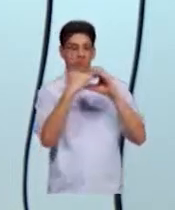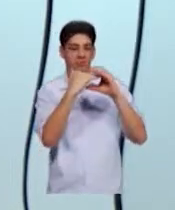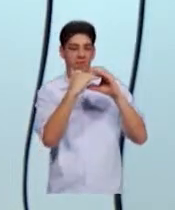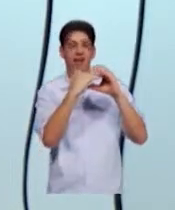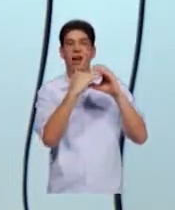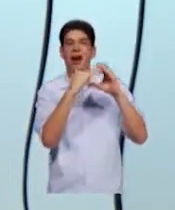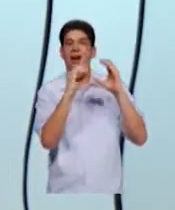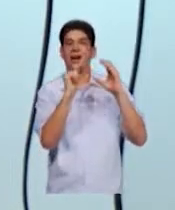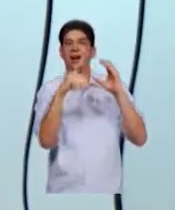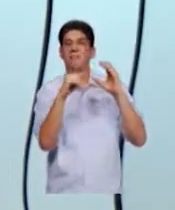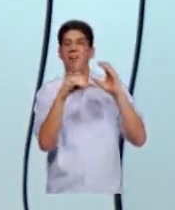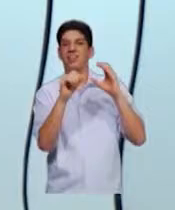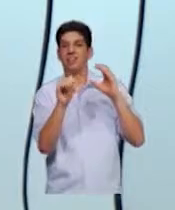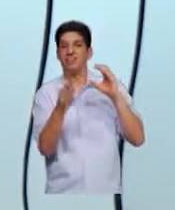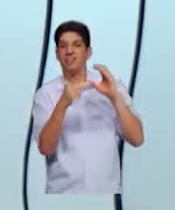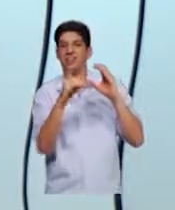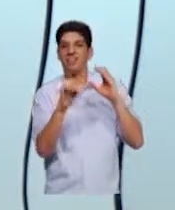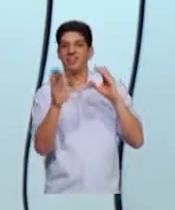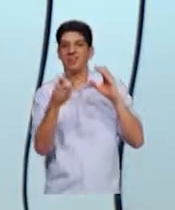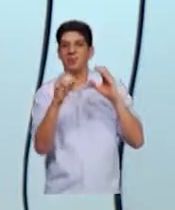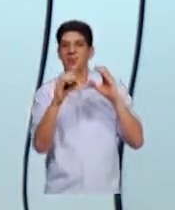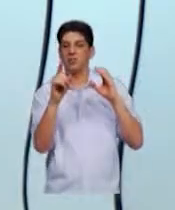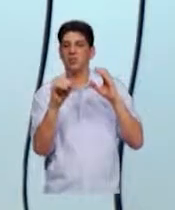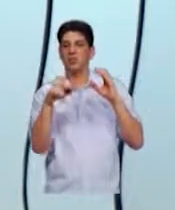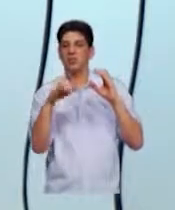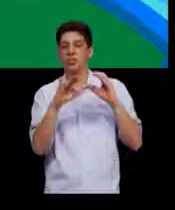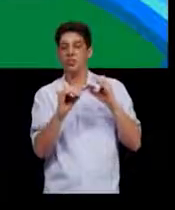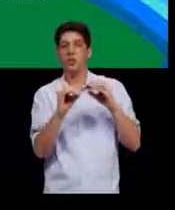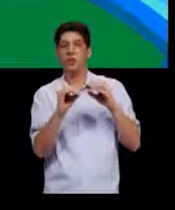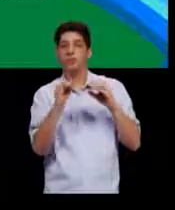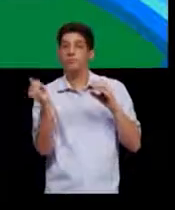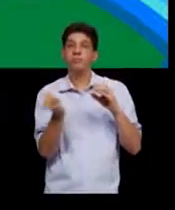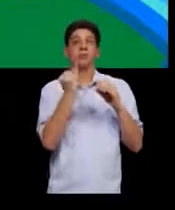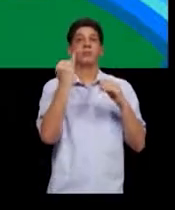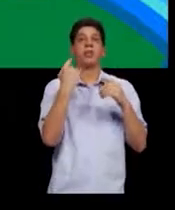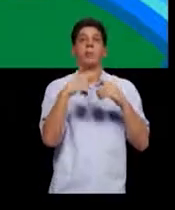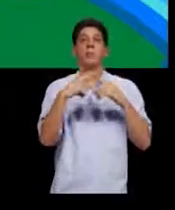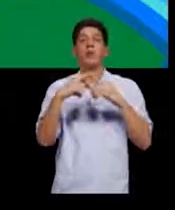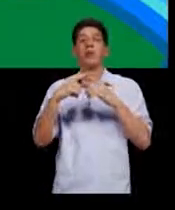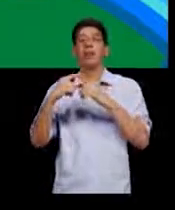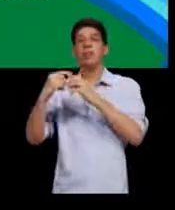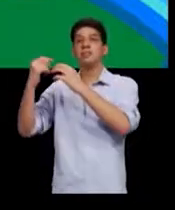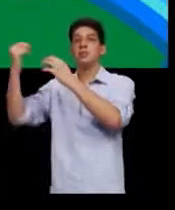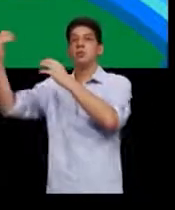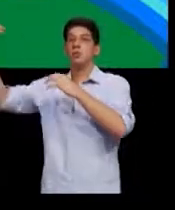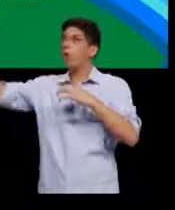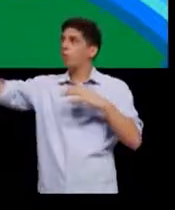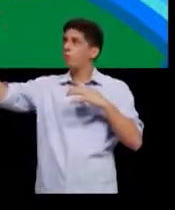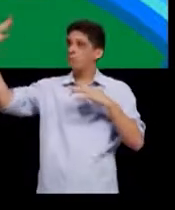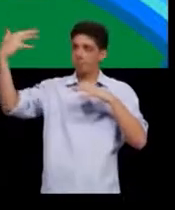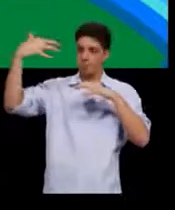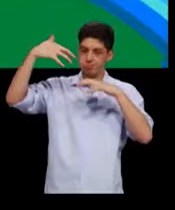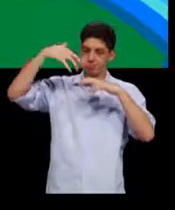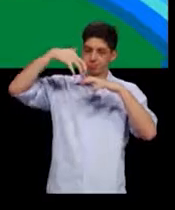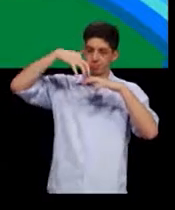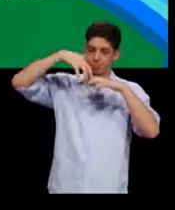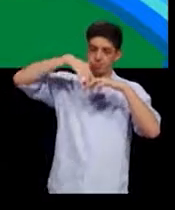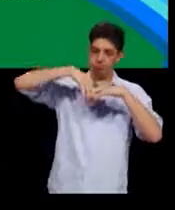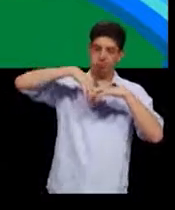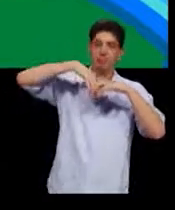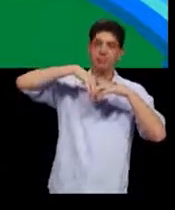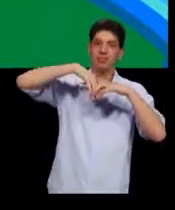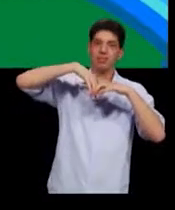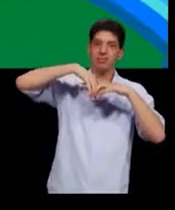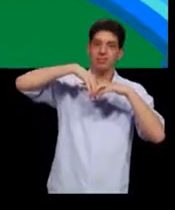o planeta Terra, porque ela vai filtrar os raios ultravioletas do Sol. Os